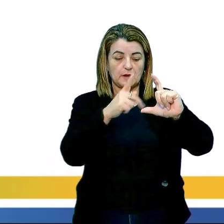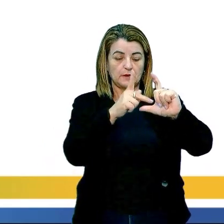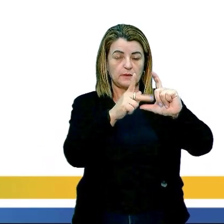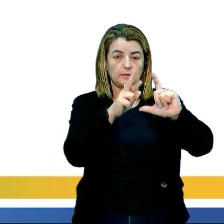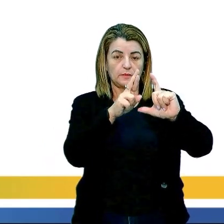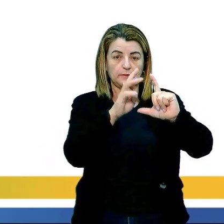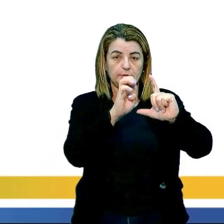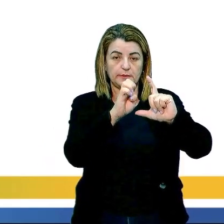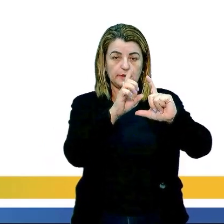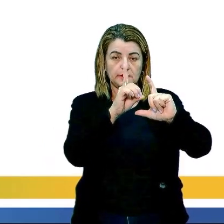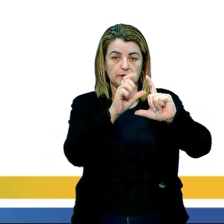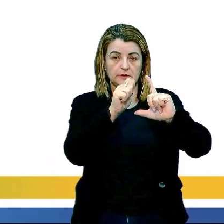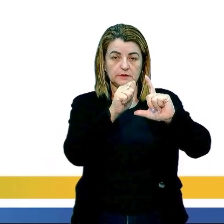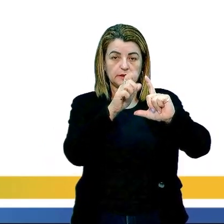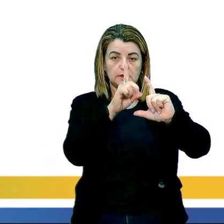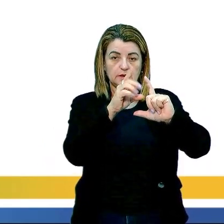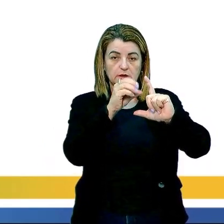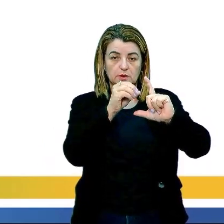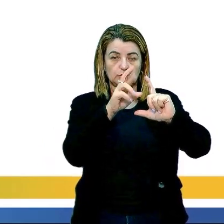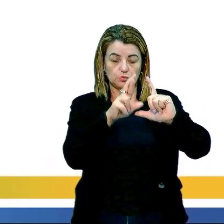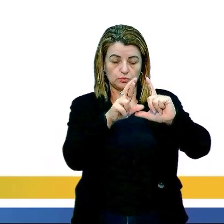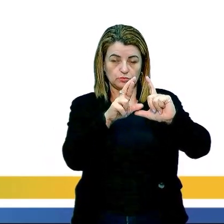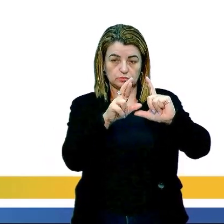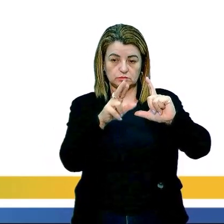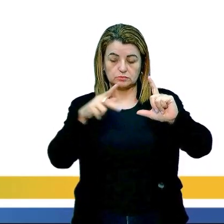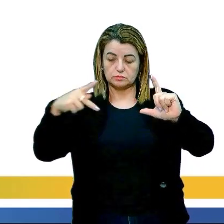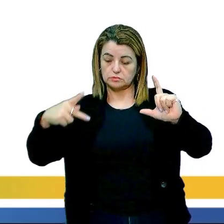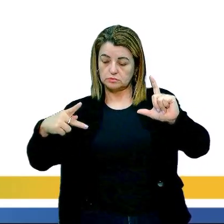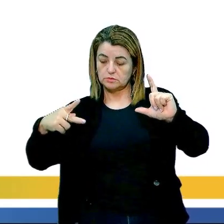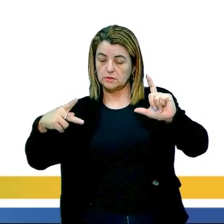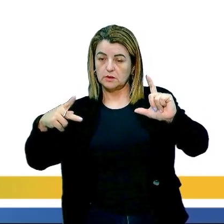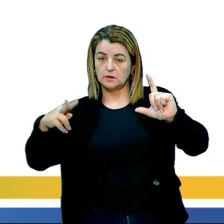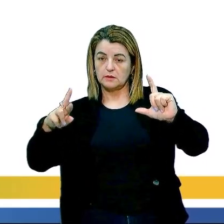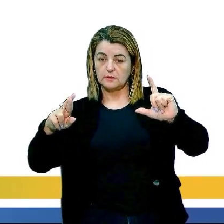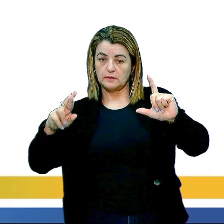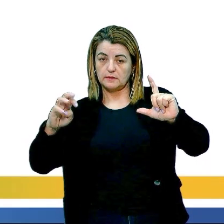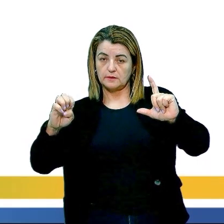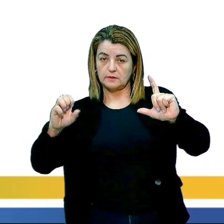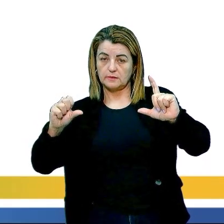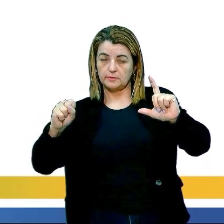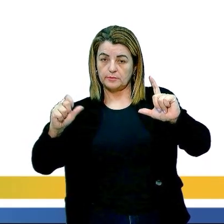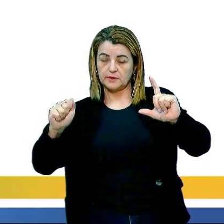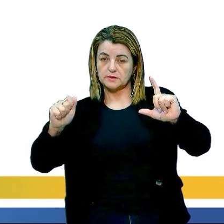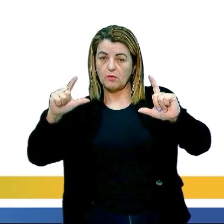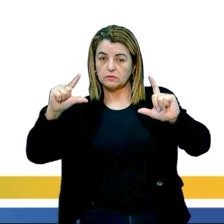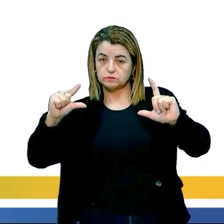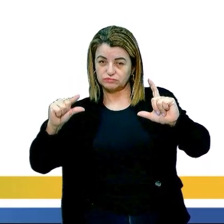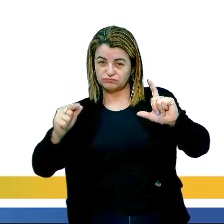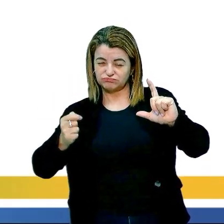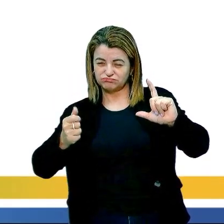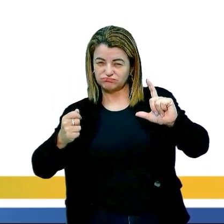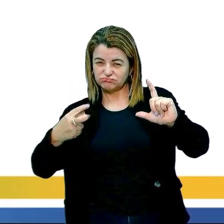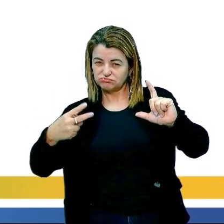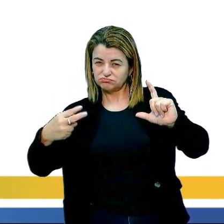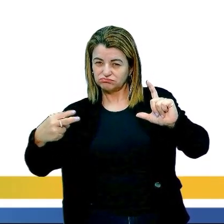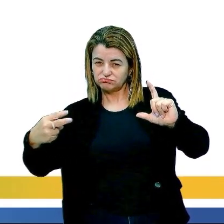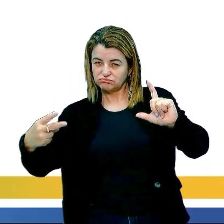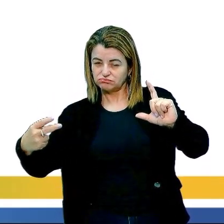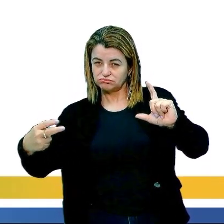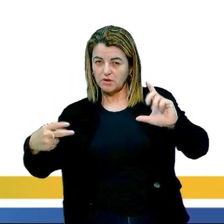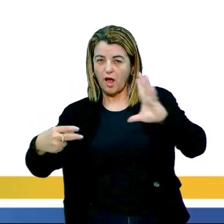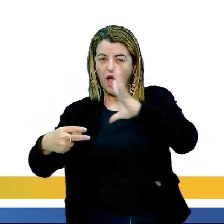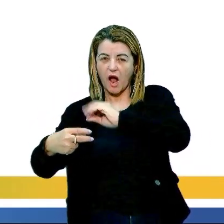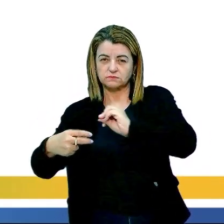presa sempre vão ser seres menores e a sua população deve sempre ser maior